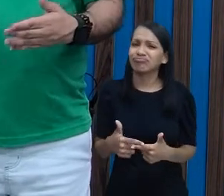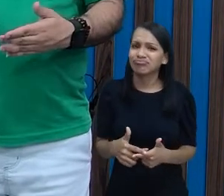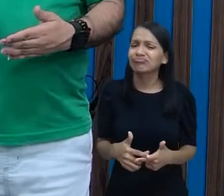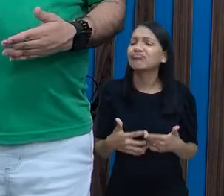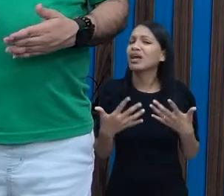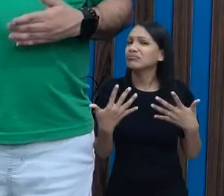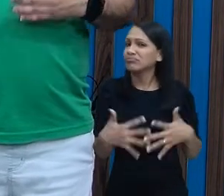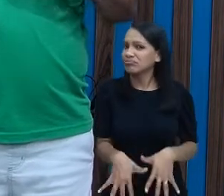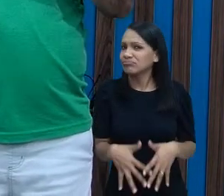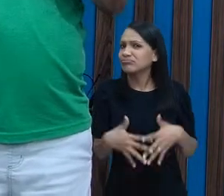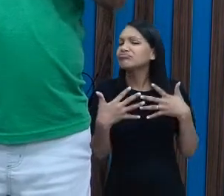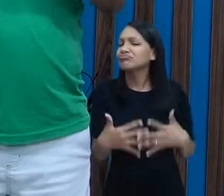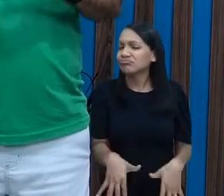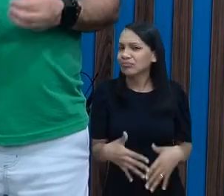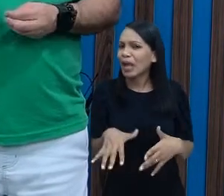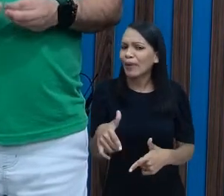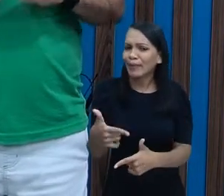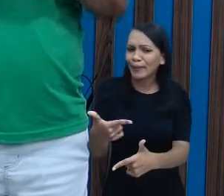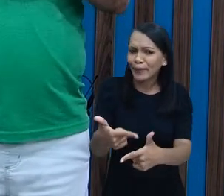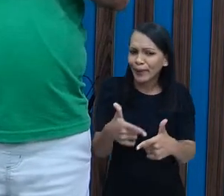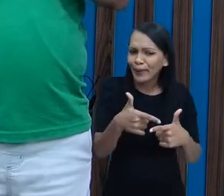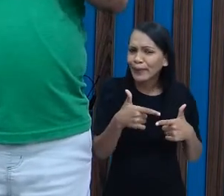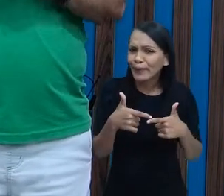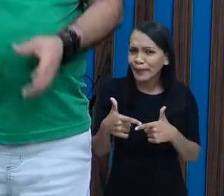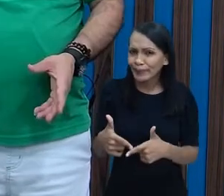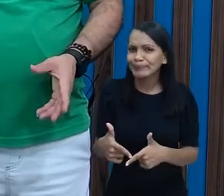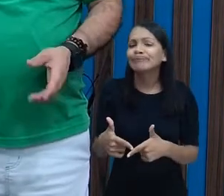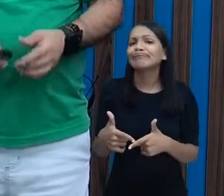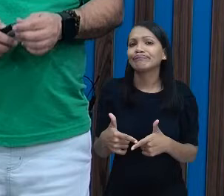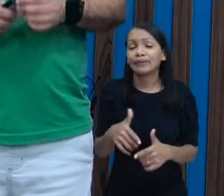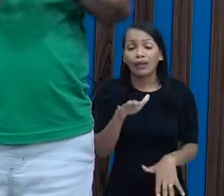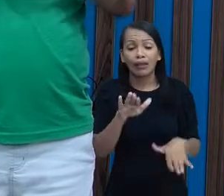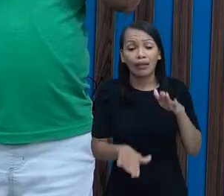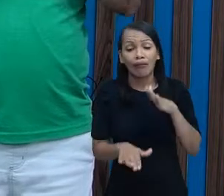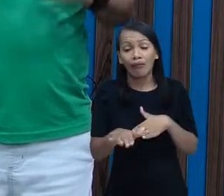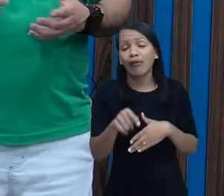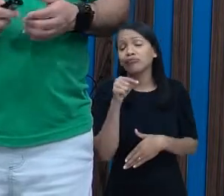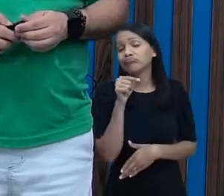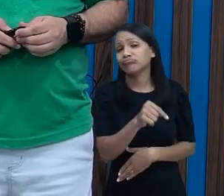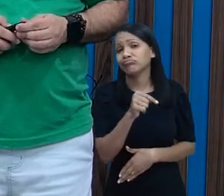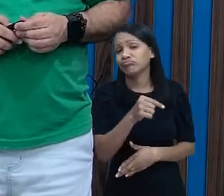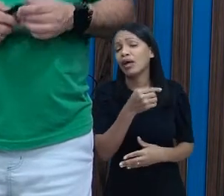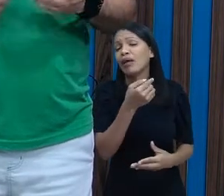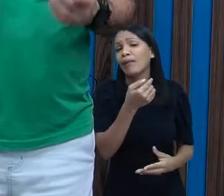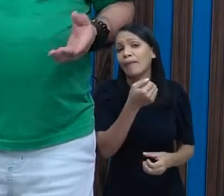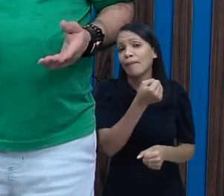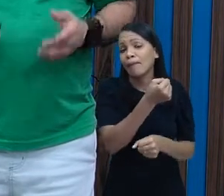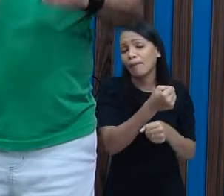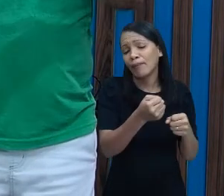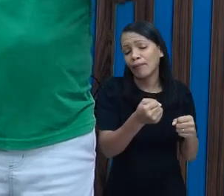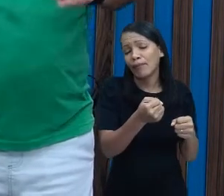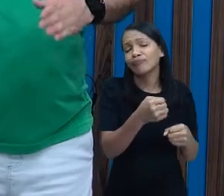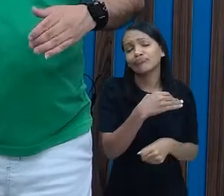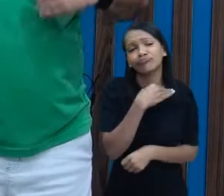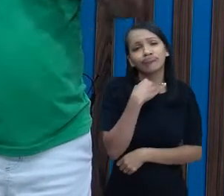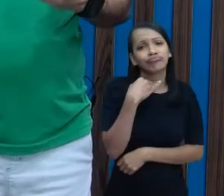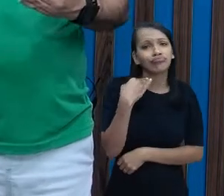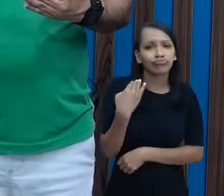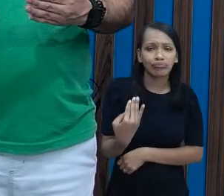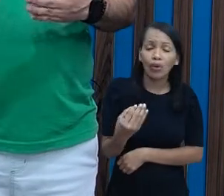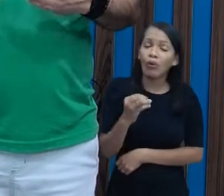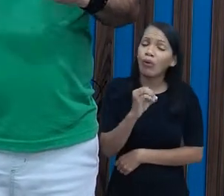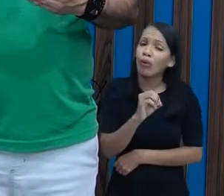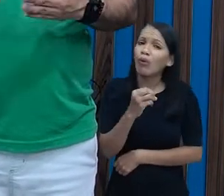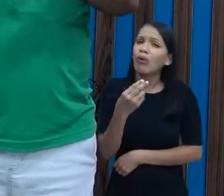desses conflitos, né, a gente vai ter o extermínio, né, de grande parte dessa população ou de